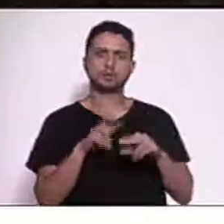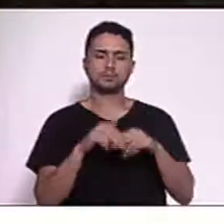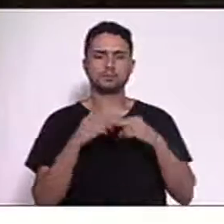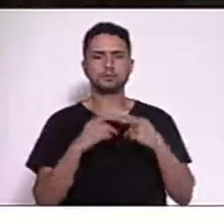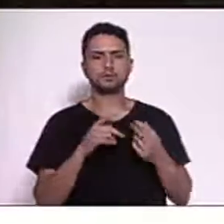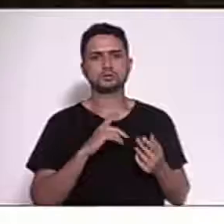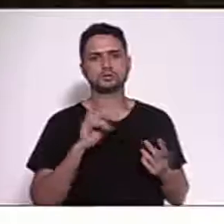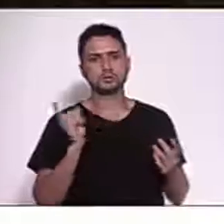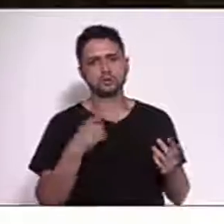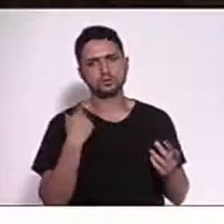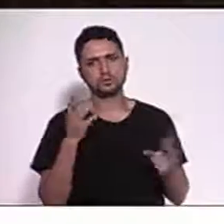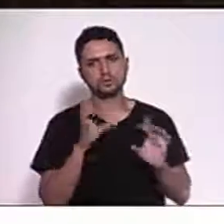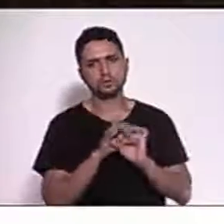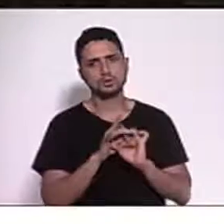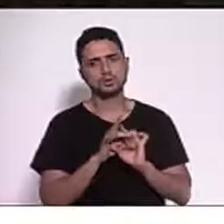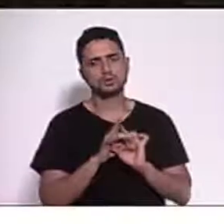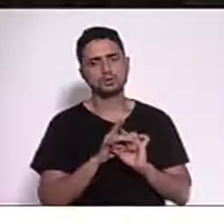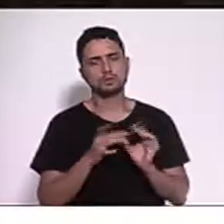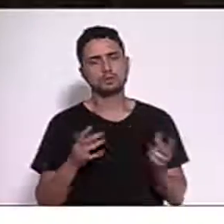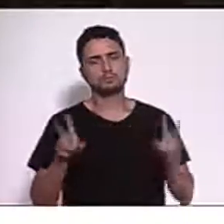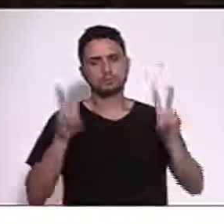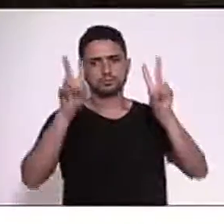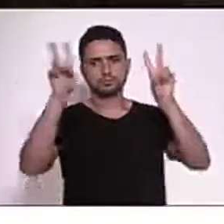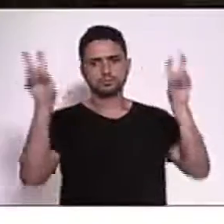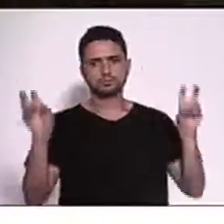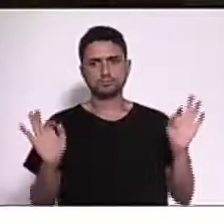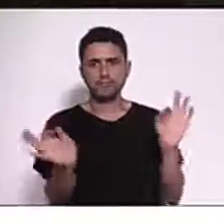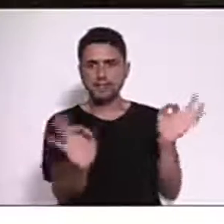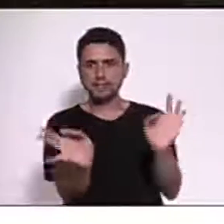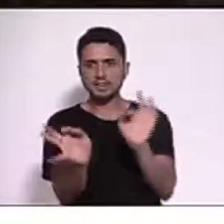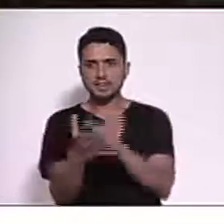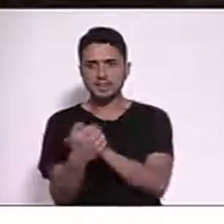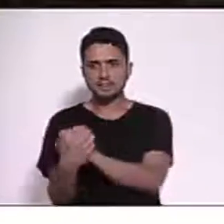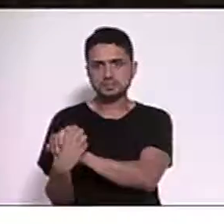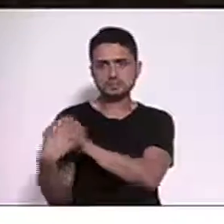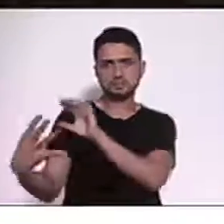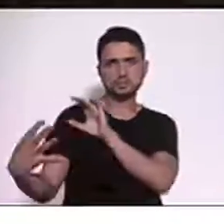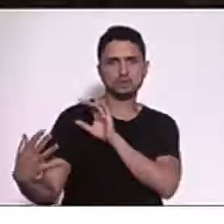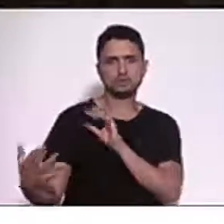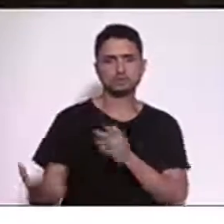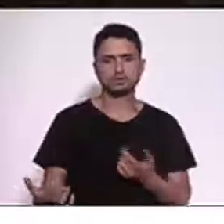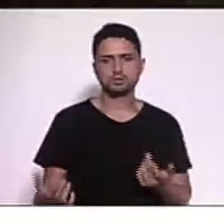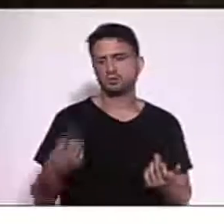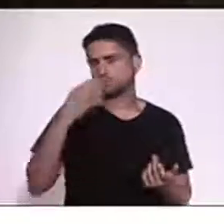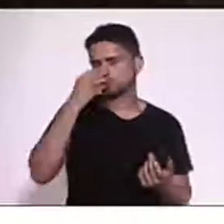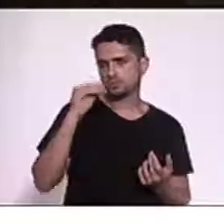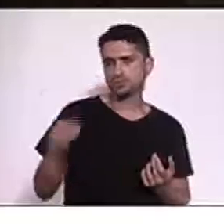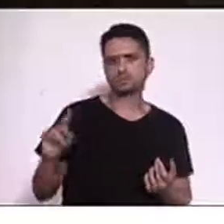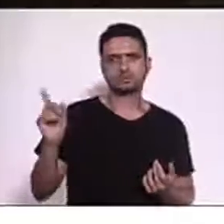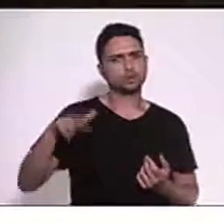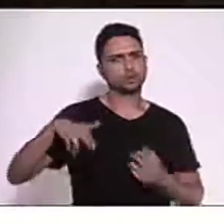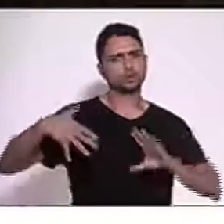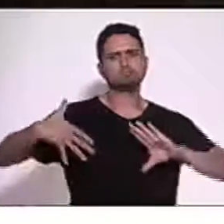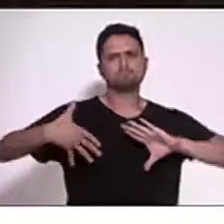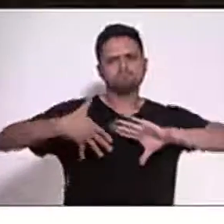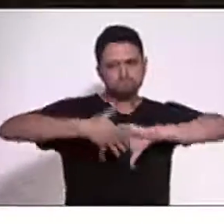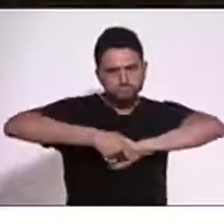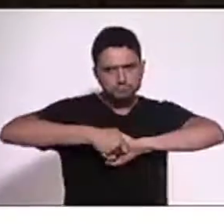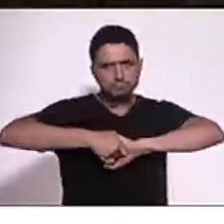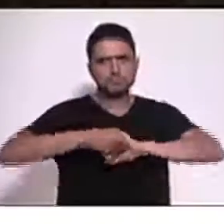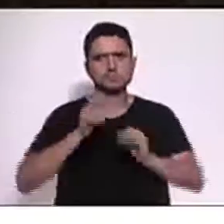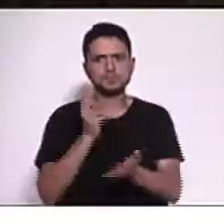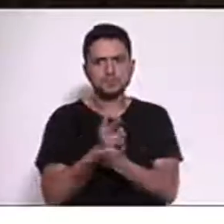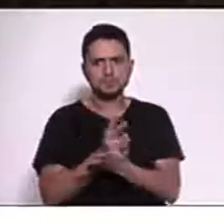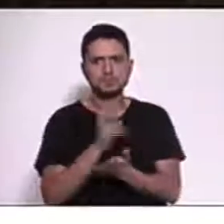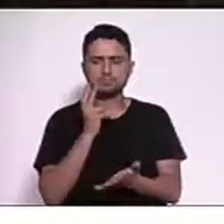adotamos: ninguém solta a mão de ninguém. Ninguém solta a mão de ninguém, exatamente no trabalho e no processo de construção de um